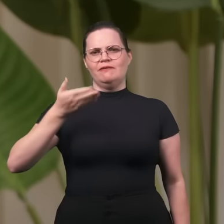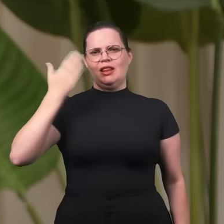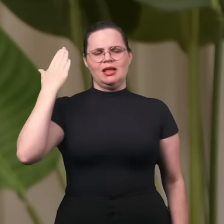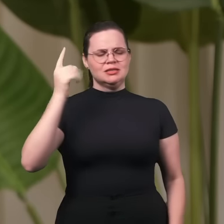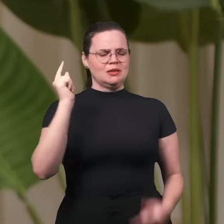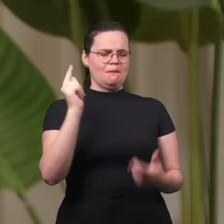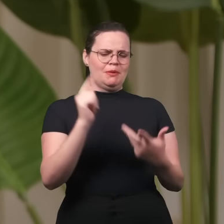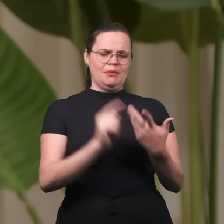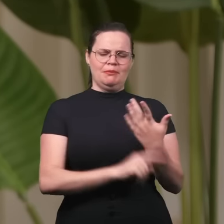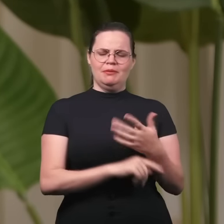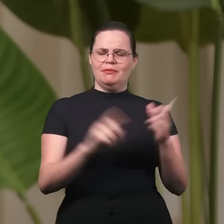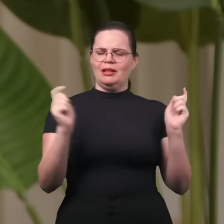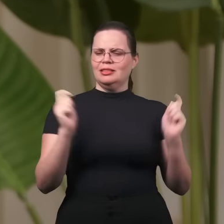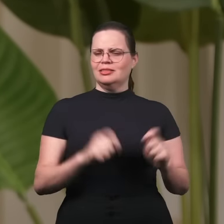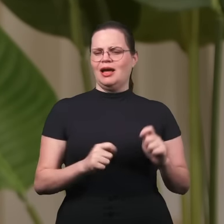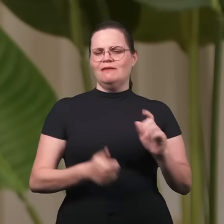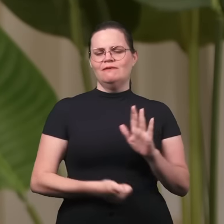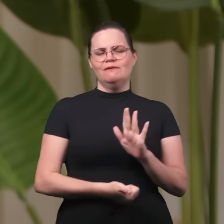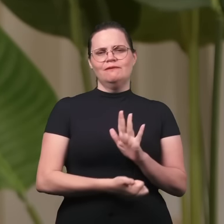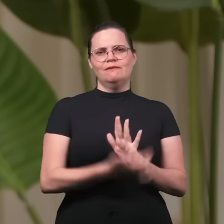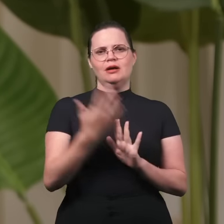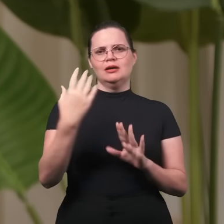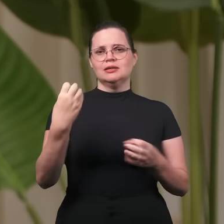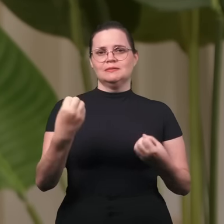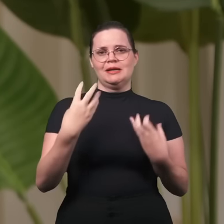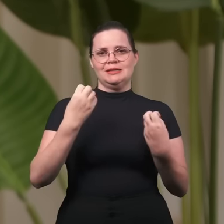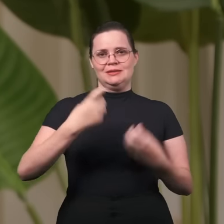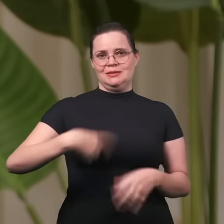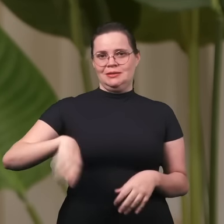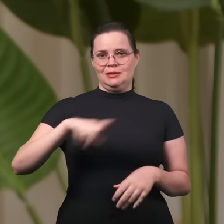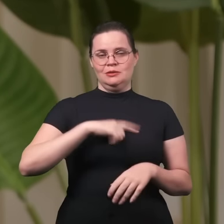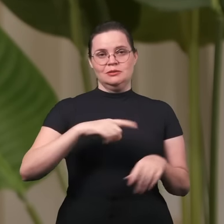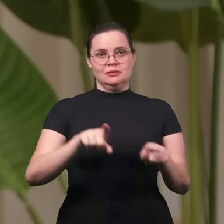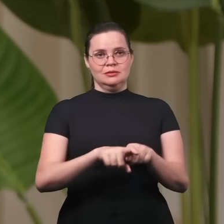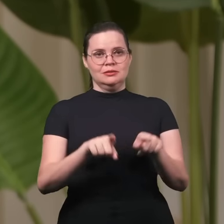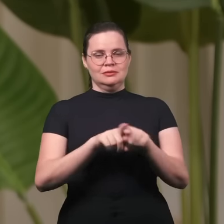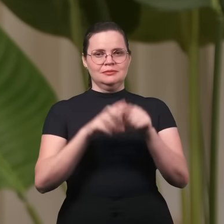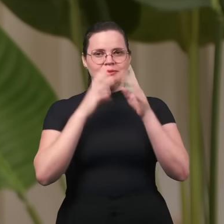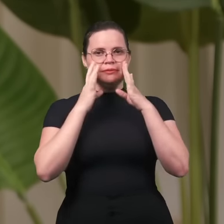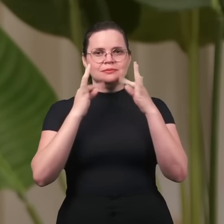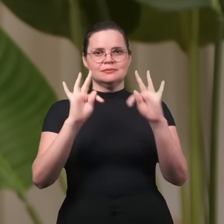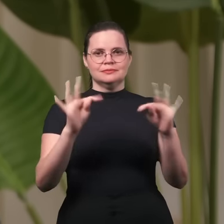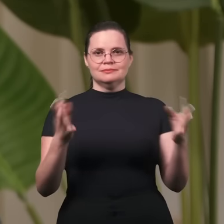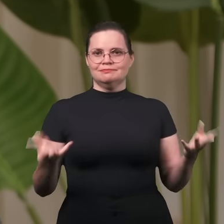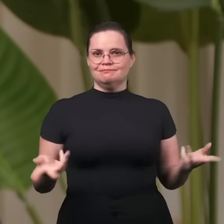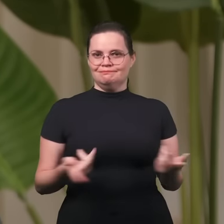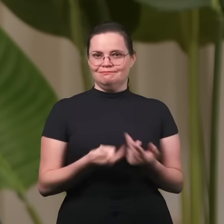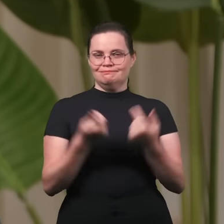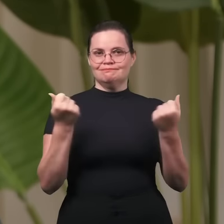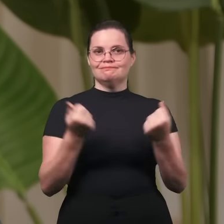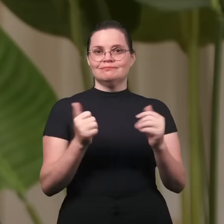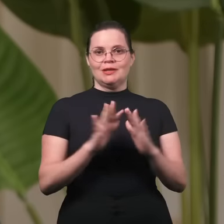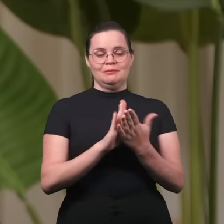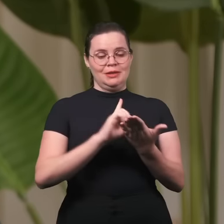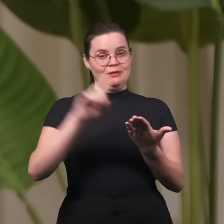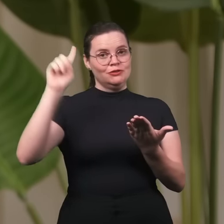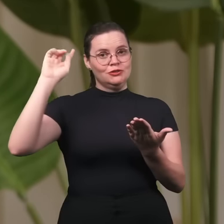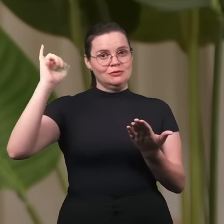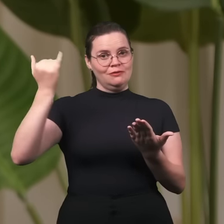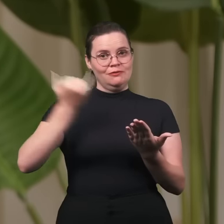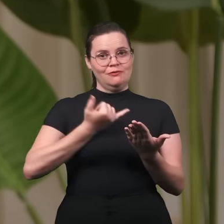em revelações, em ensinamentos, testemunhos maravilhosos, palavra que